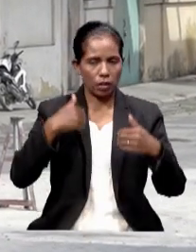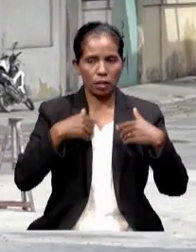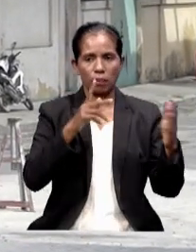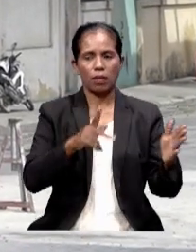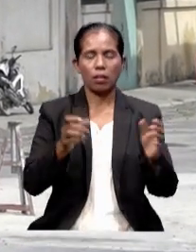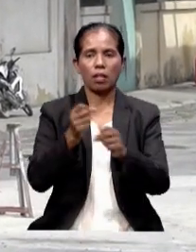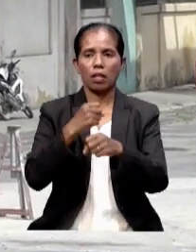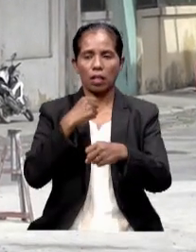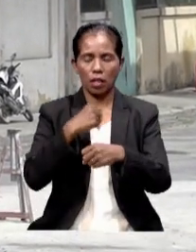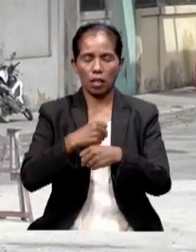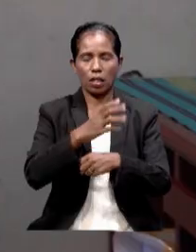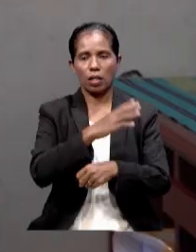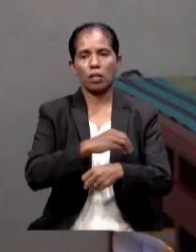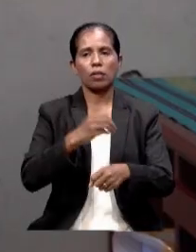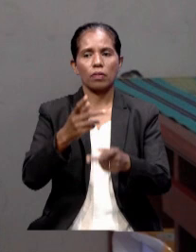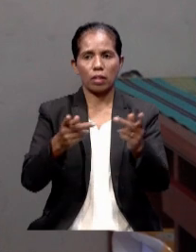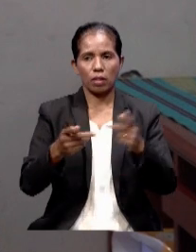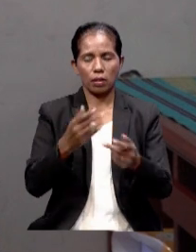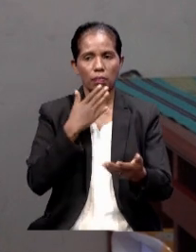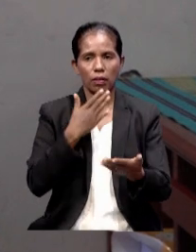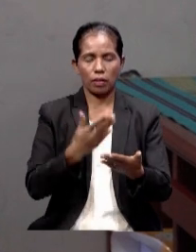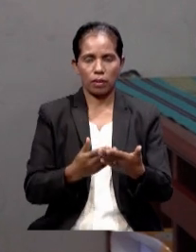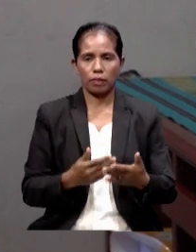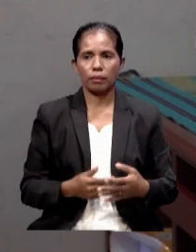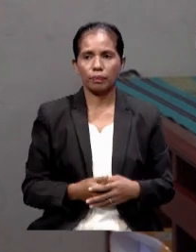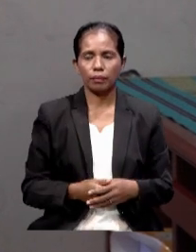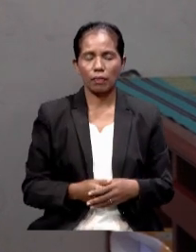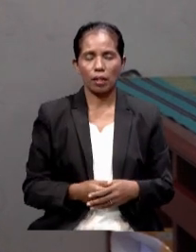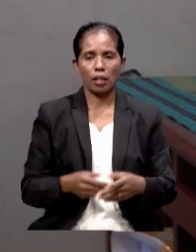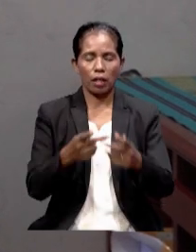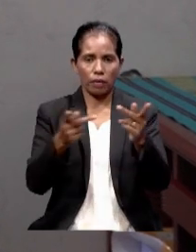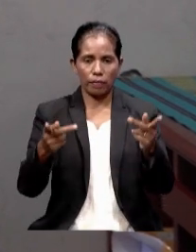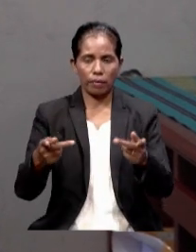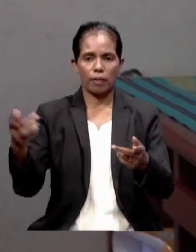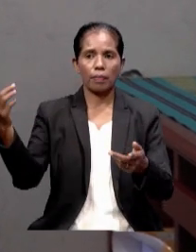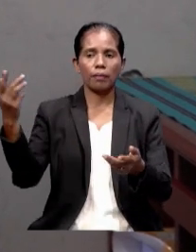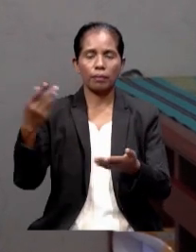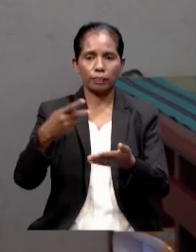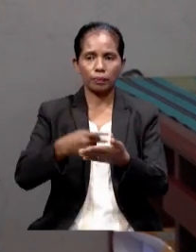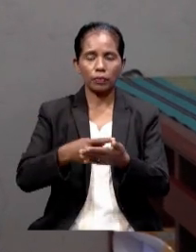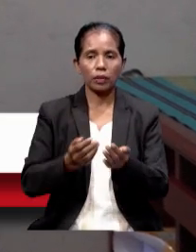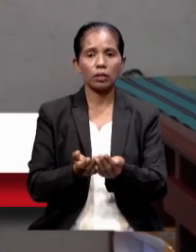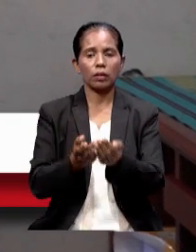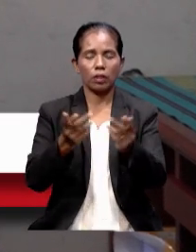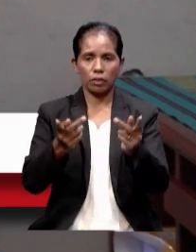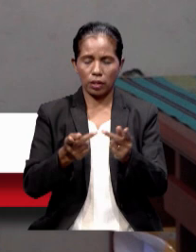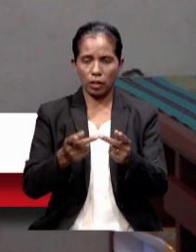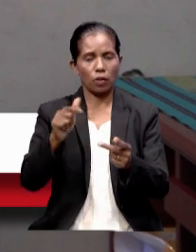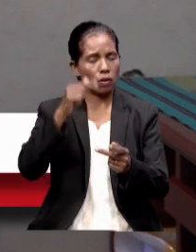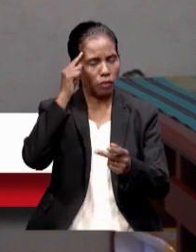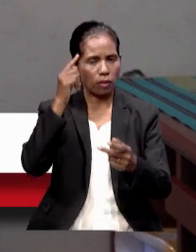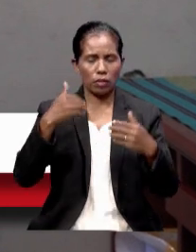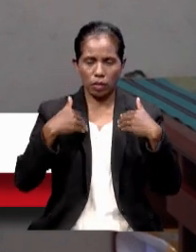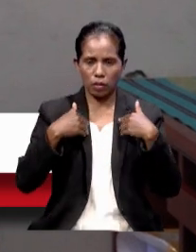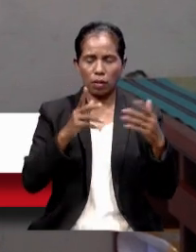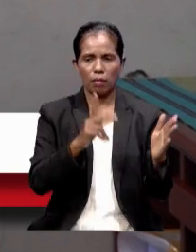Lei para Porto Turístico. Em geral, a Porto de Lei e Rona Plano, governo e Rona Plano, nesse